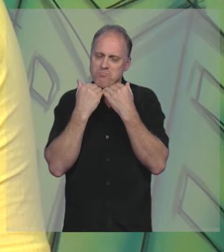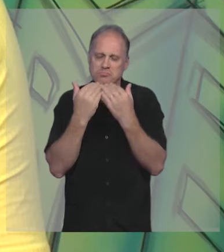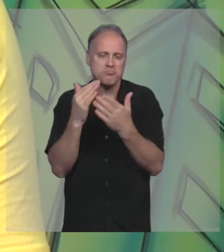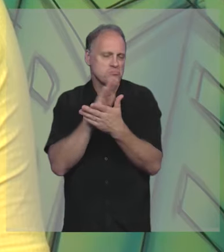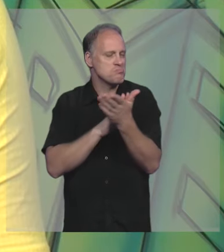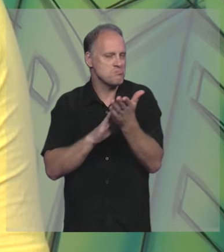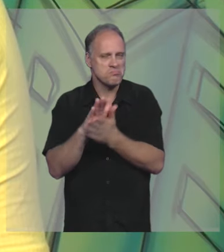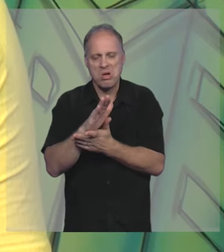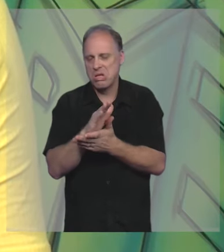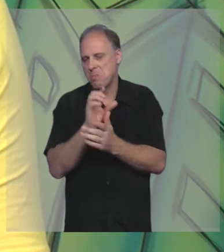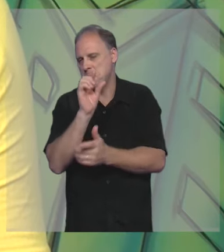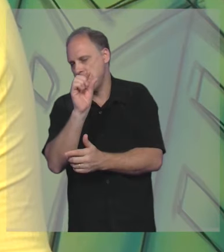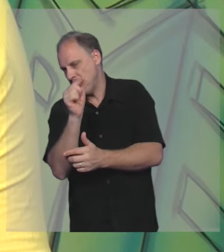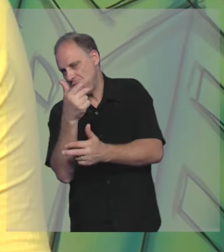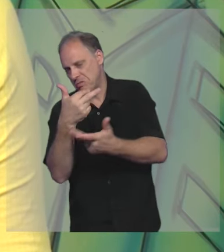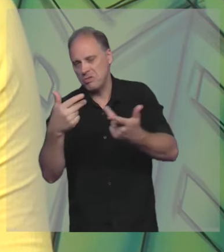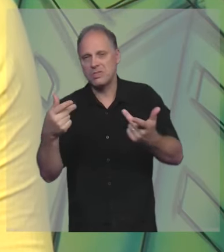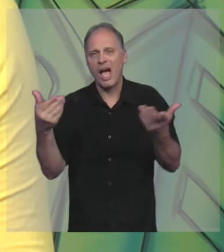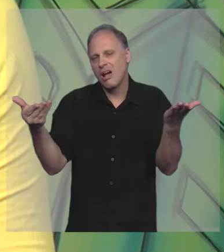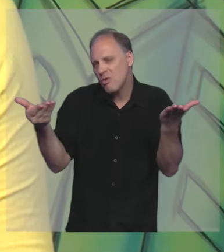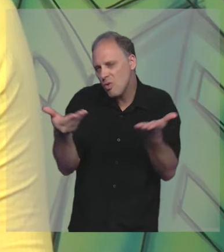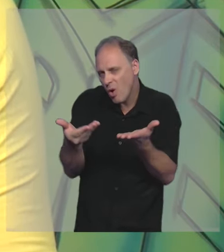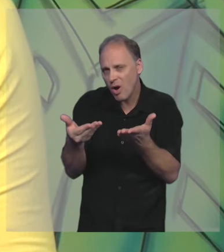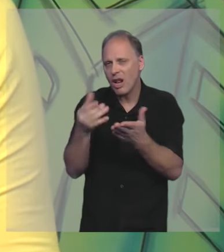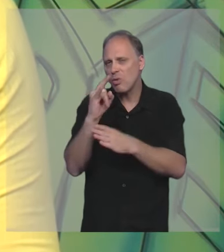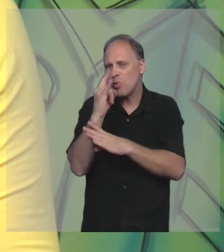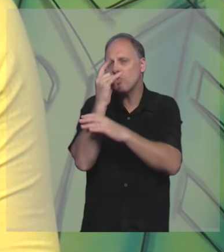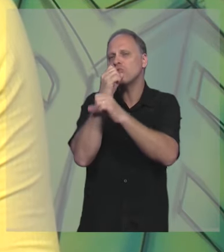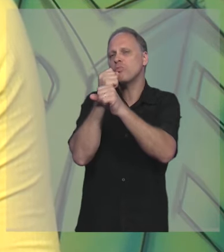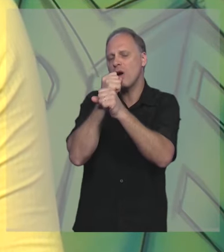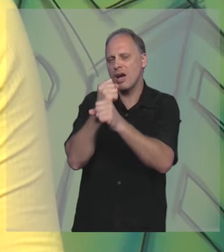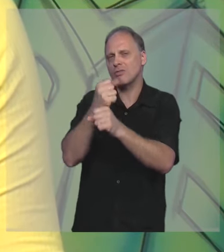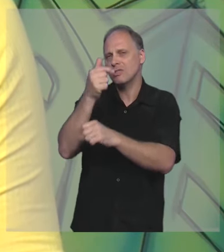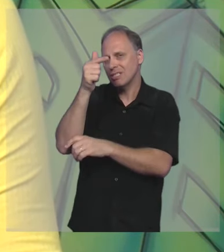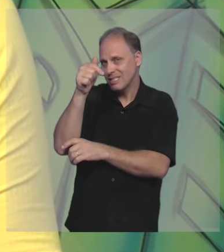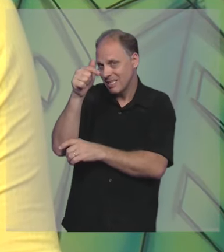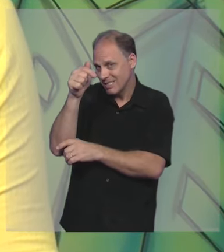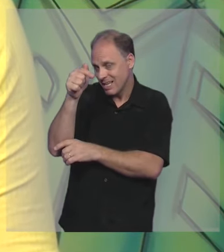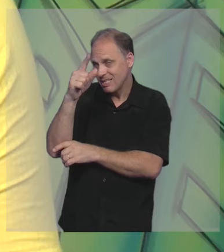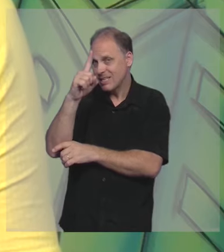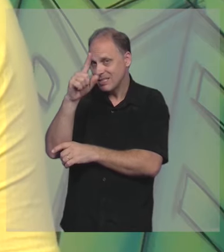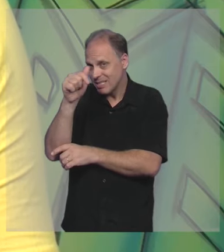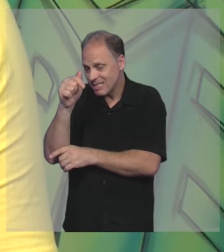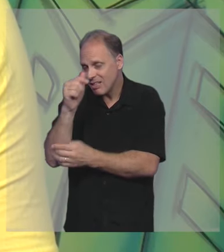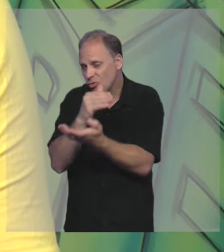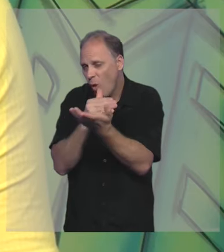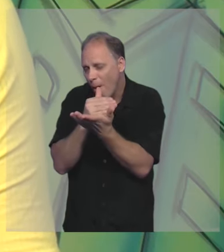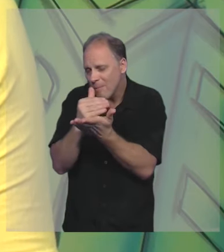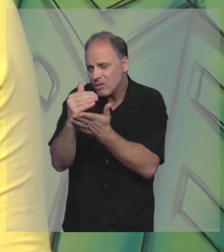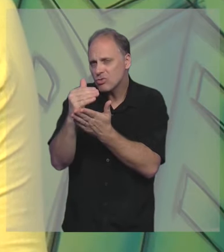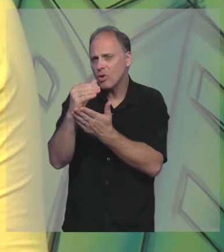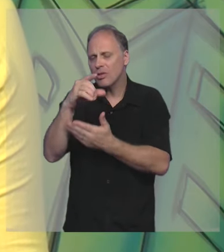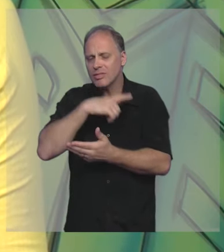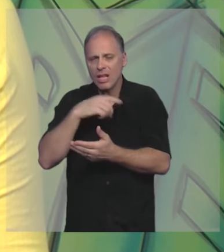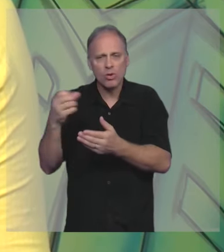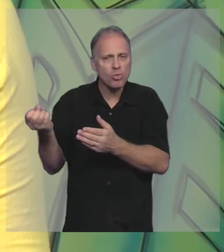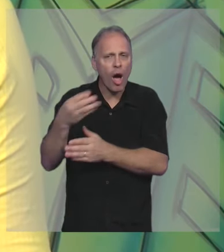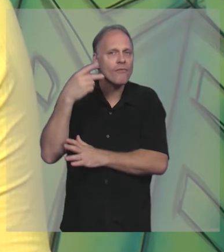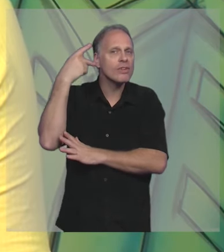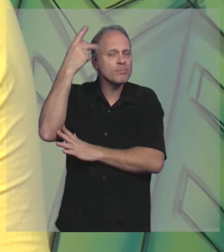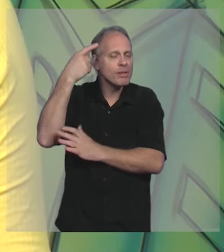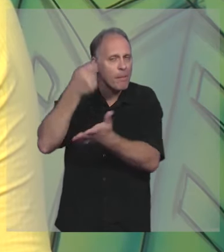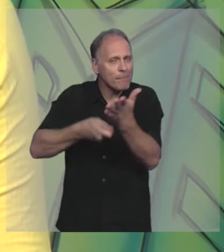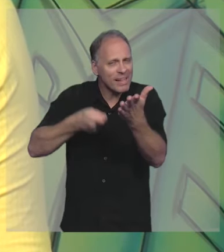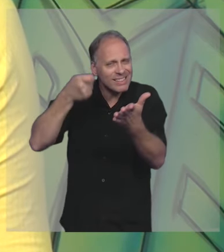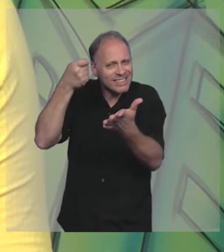muitos efeitos, né? Agora, lentamente, no último ano, em 2017, começou a surgir inúmeras políticas